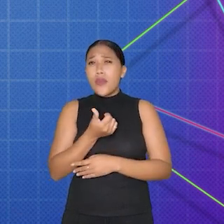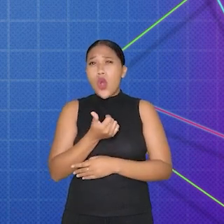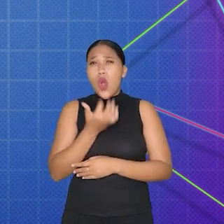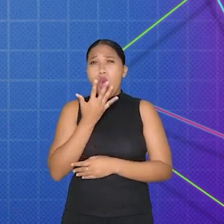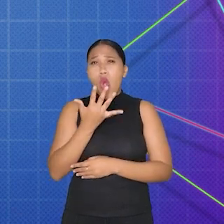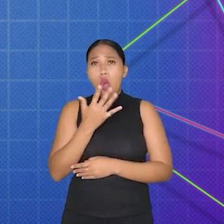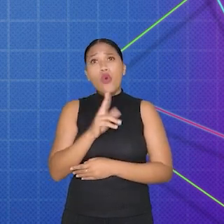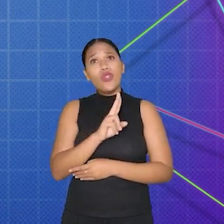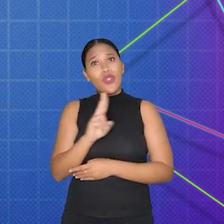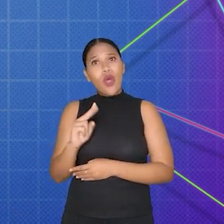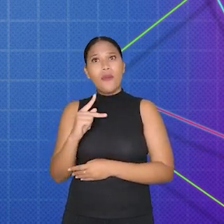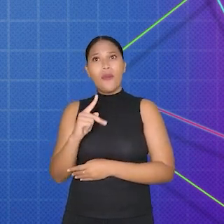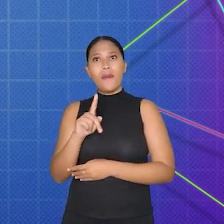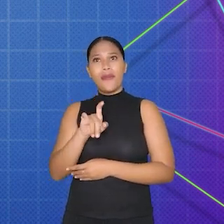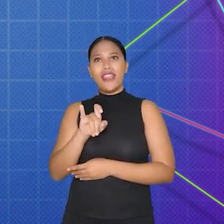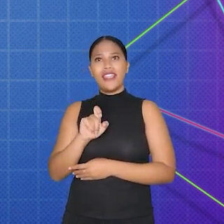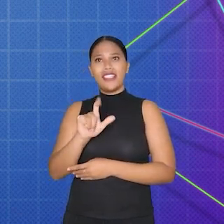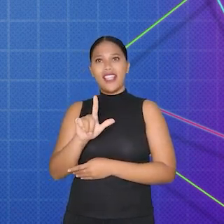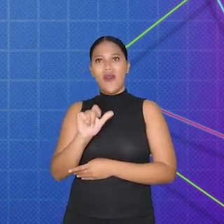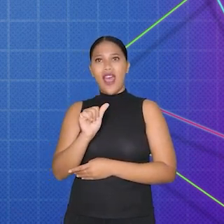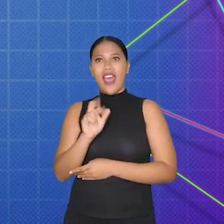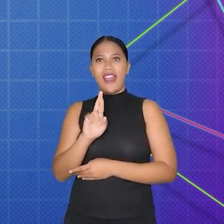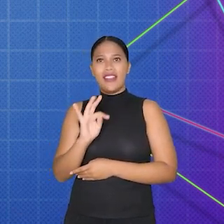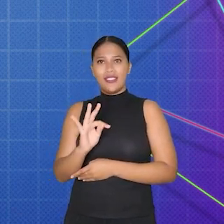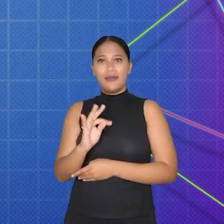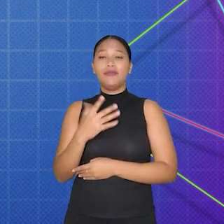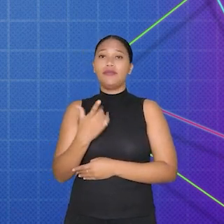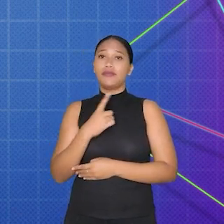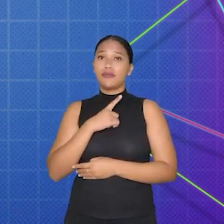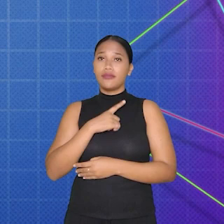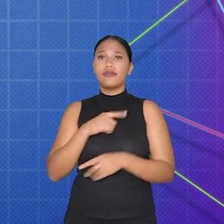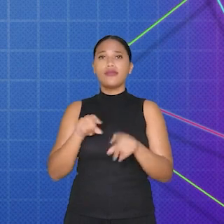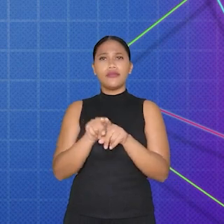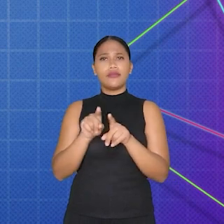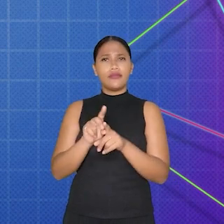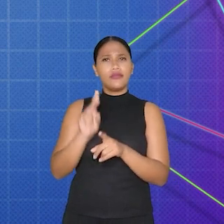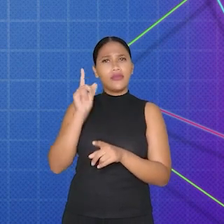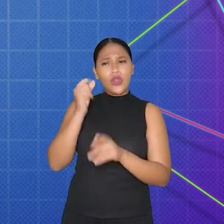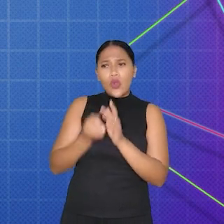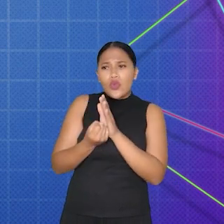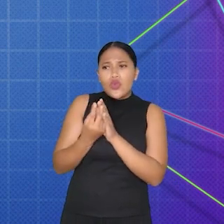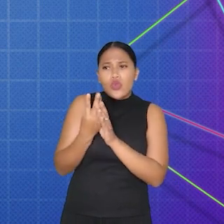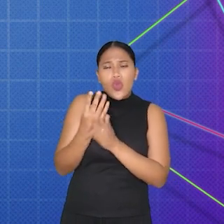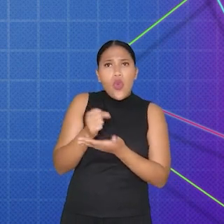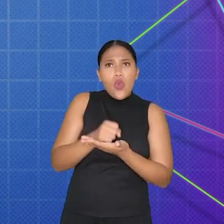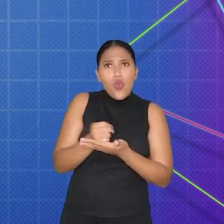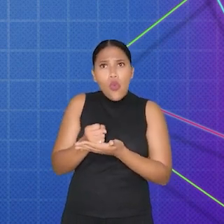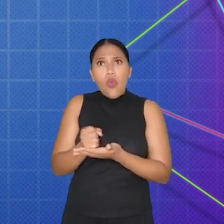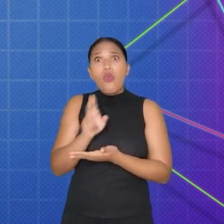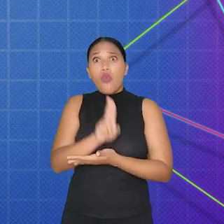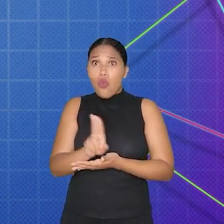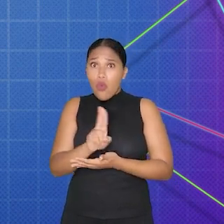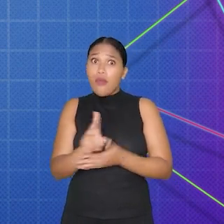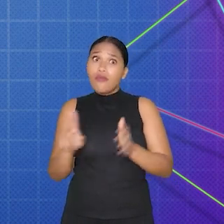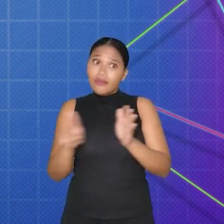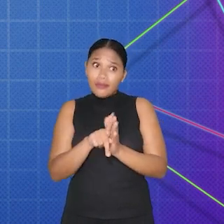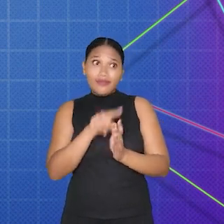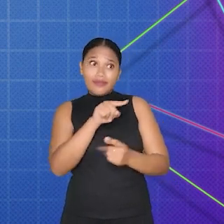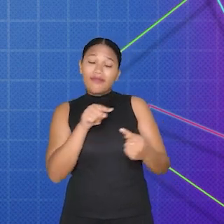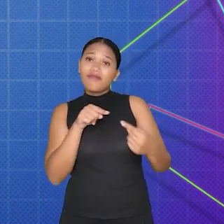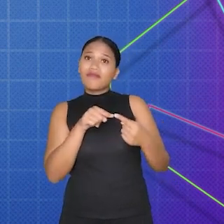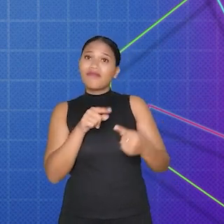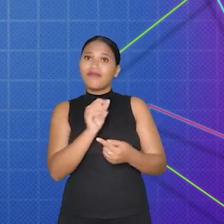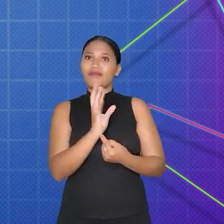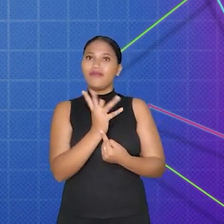cores, que ficaram conhecidas como pixel art. Os primeiros jogos eletrônicos, como Pong e o Space Invaders, utilizavam gráficos em